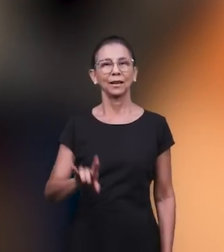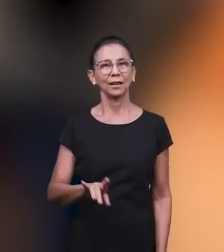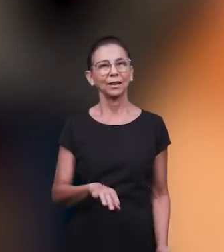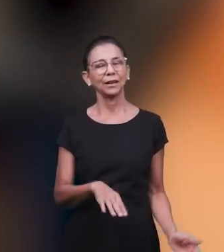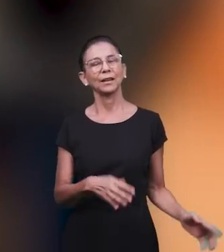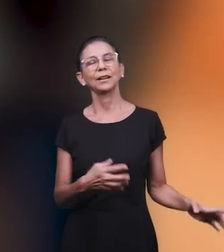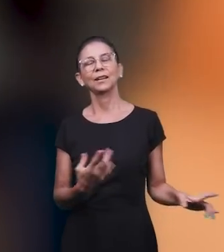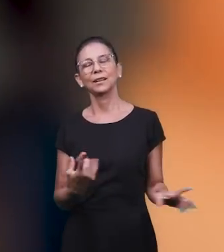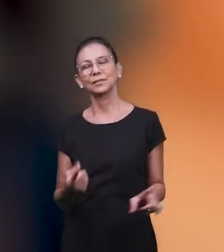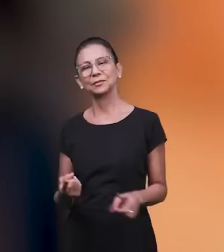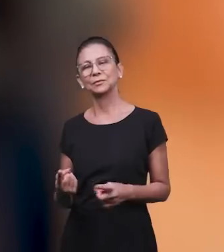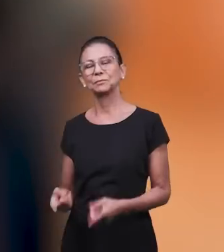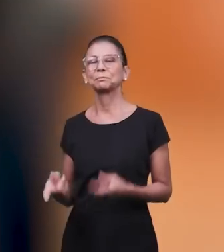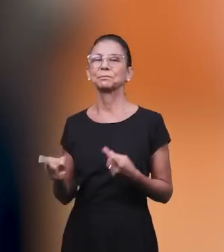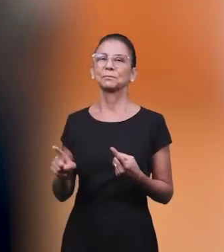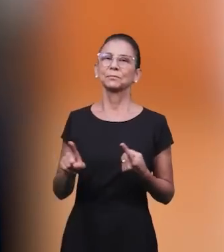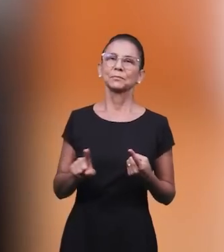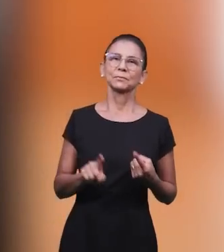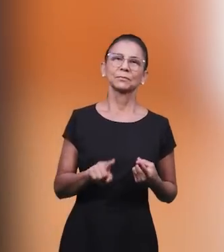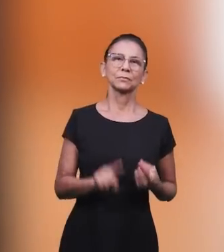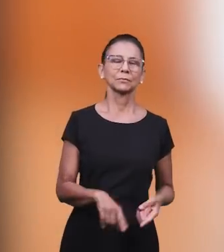continuar.